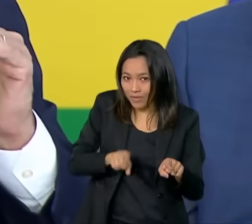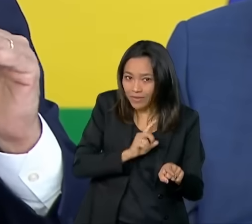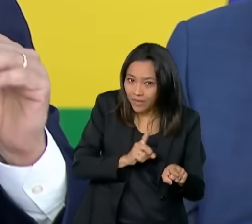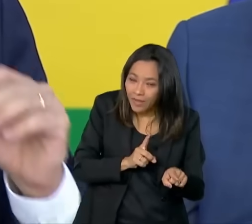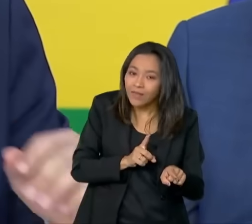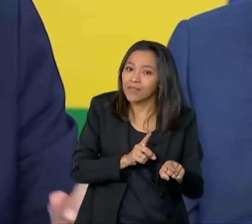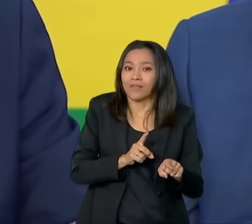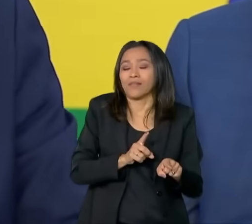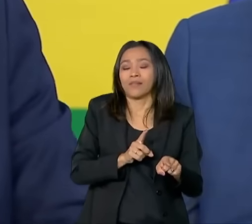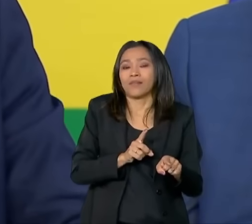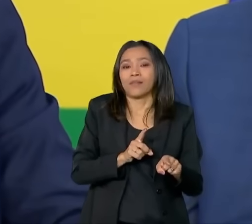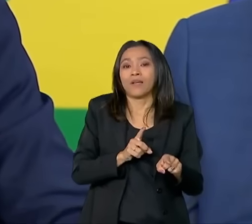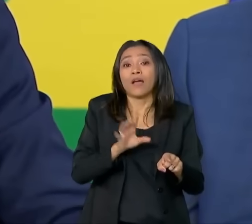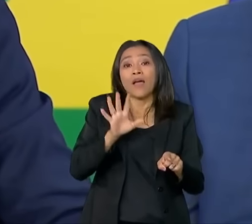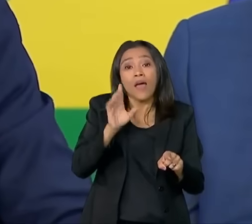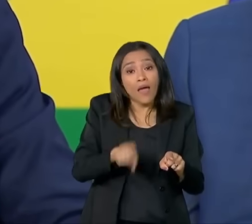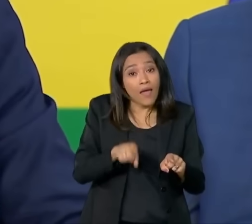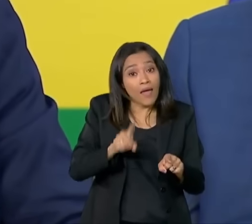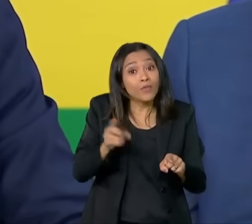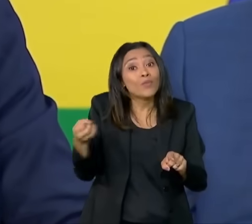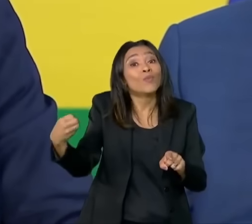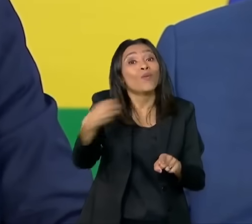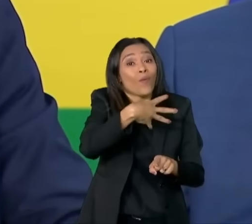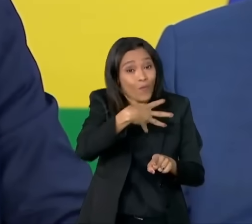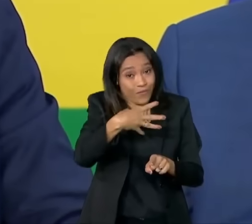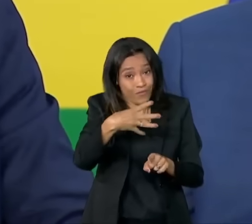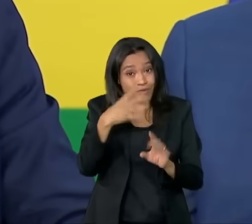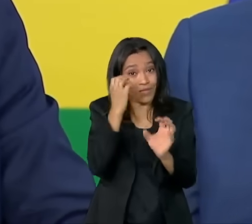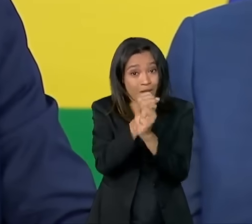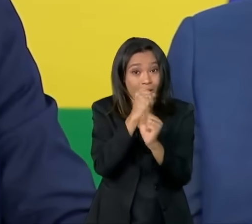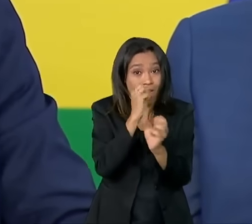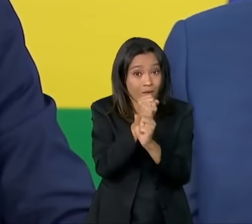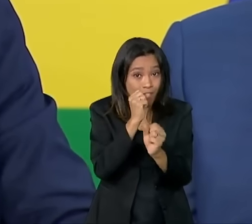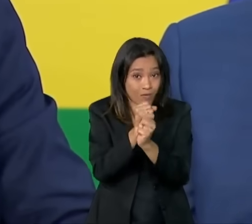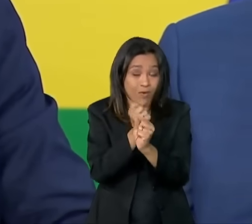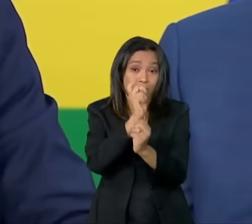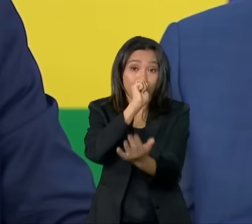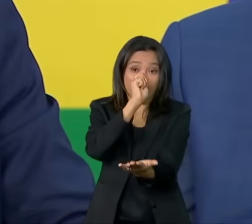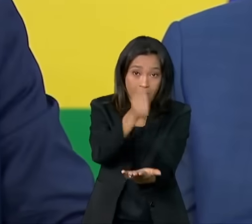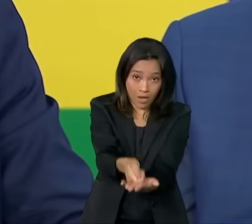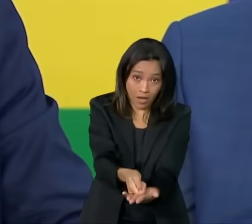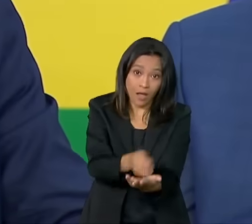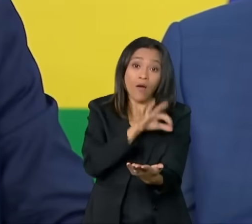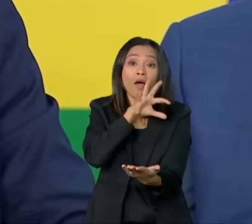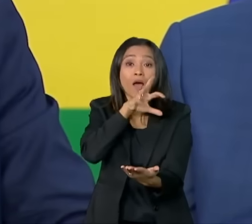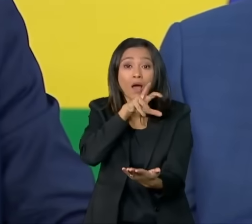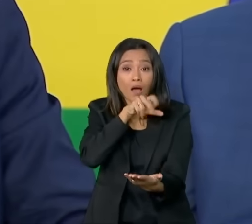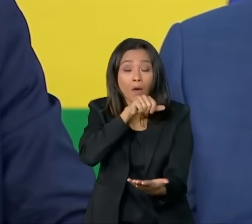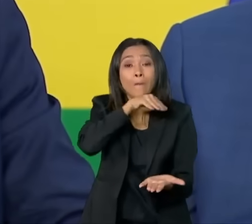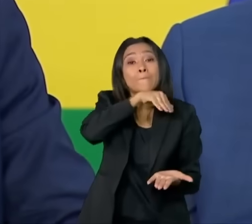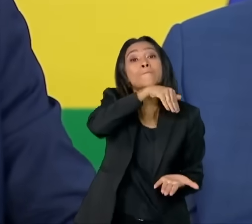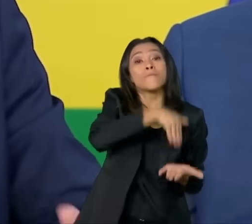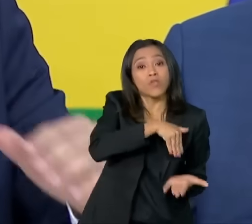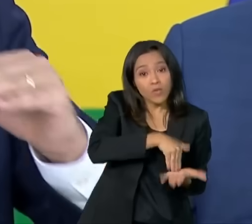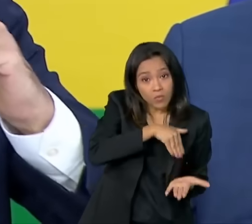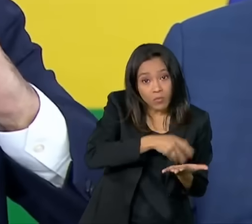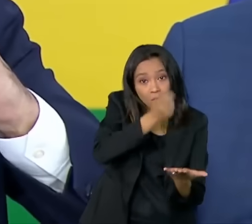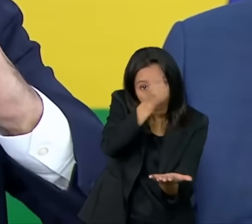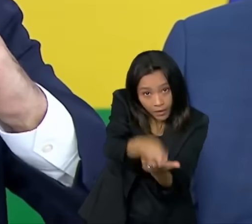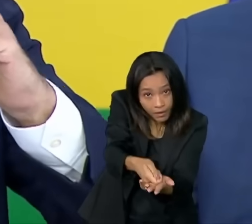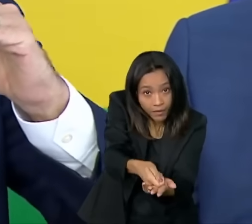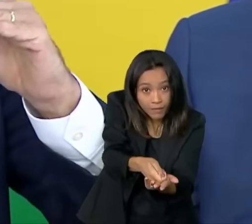estamos fazendo um conceito novo de imposto de renda mínimo, de imposto de renda mínimo,